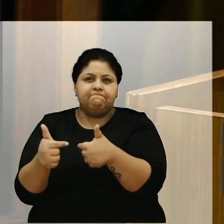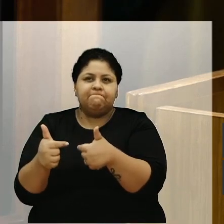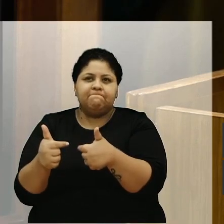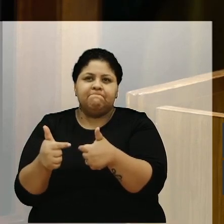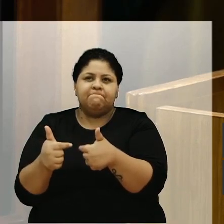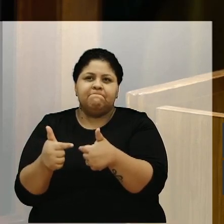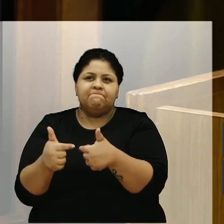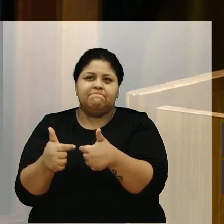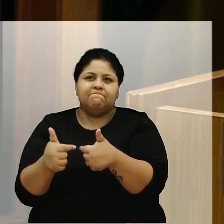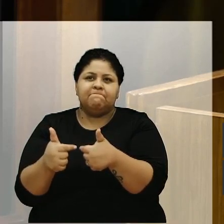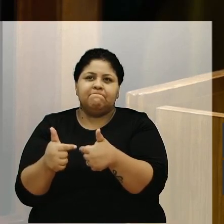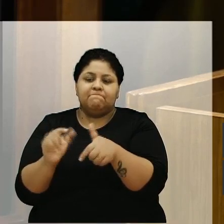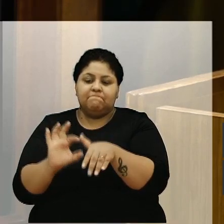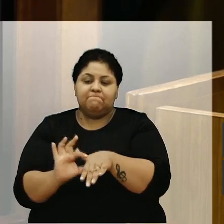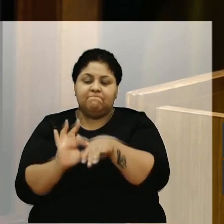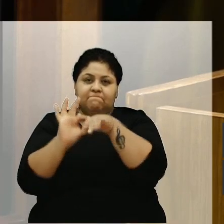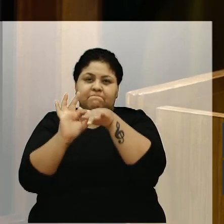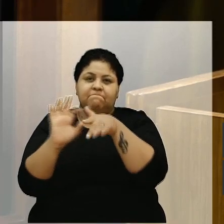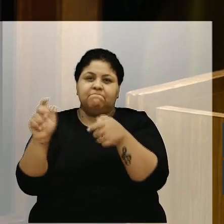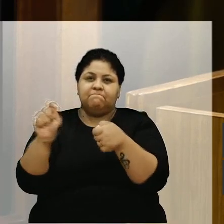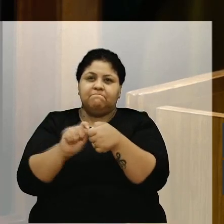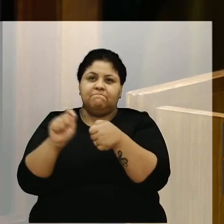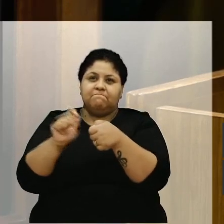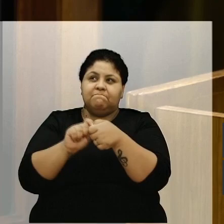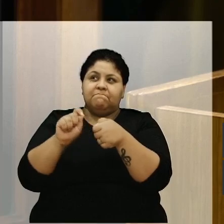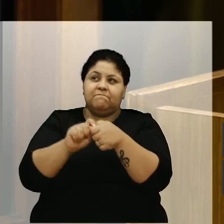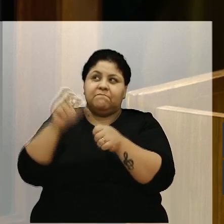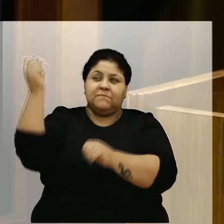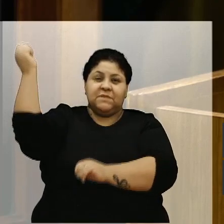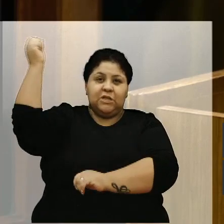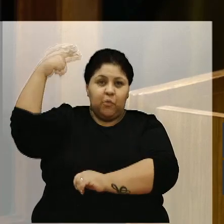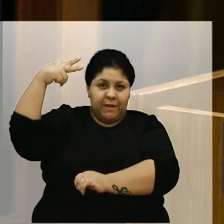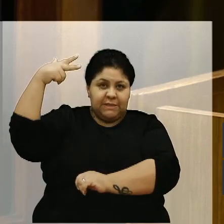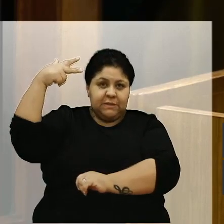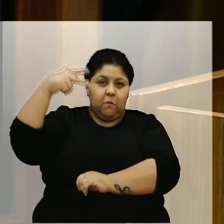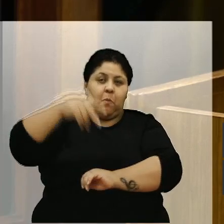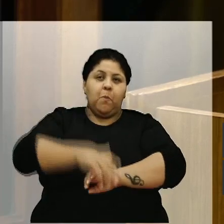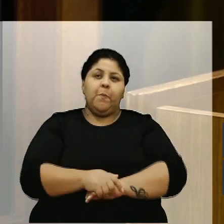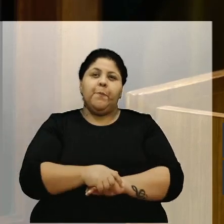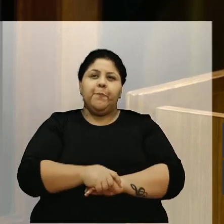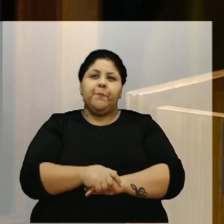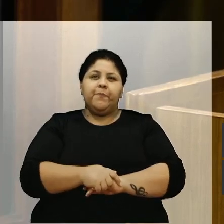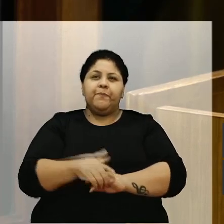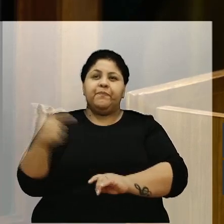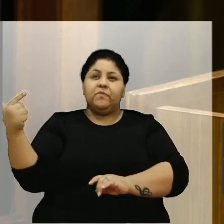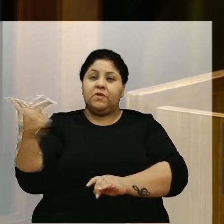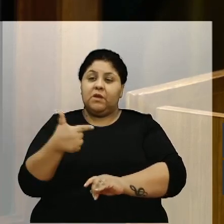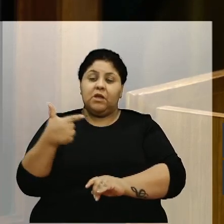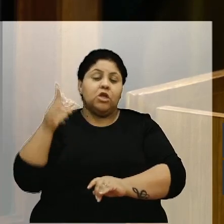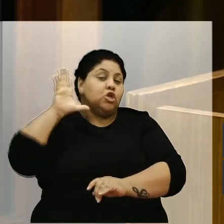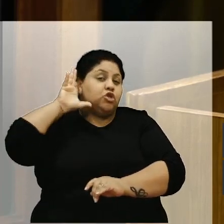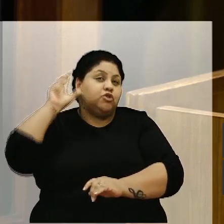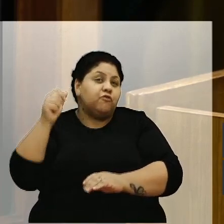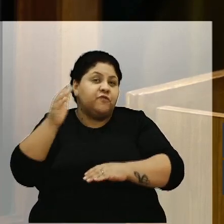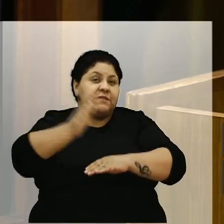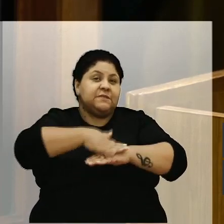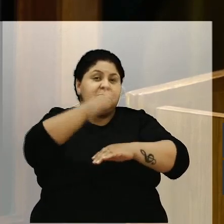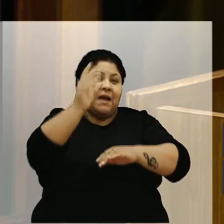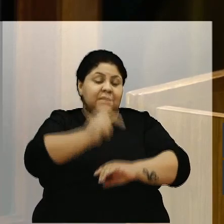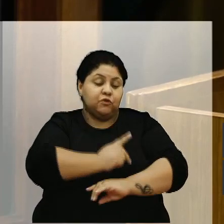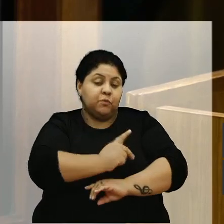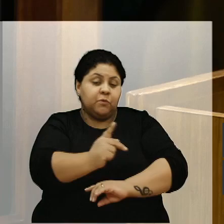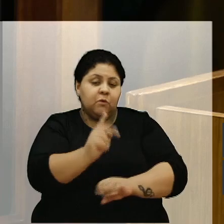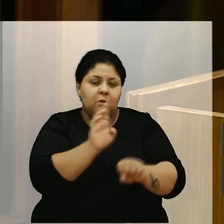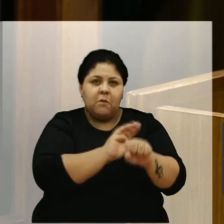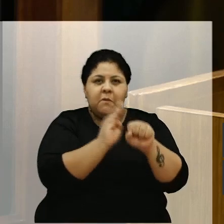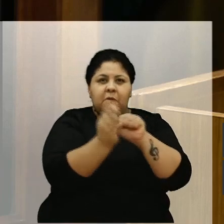são comandadas para fazer essa iluminação da PPP. Se ouvisse mais os presidentes, chamasse os presidentes de